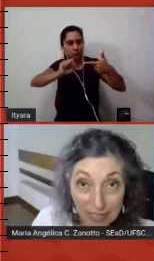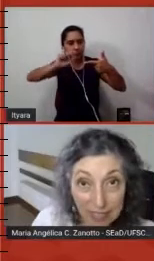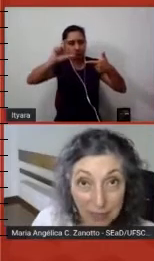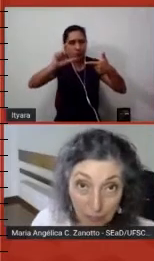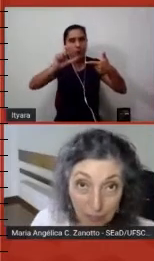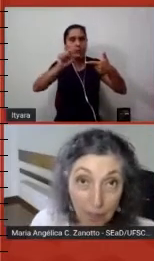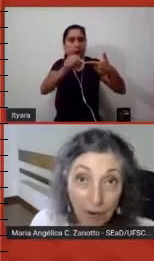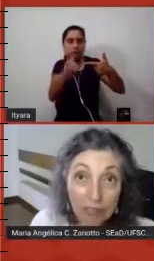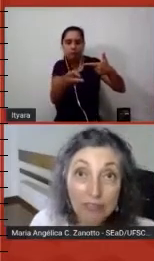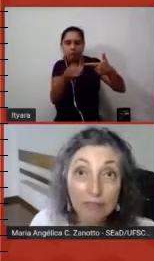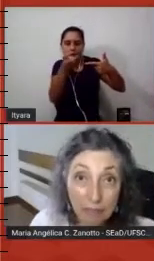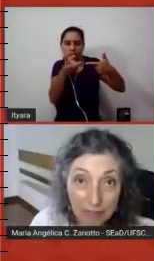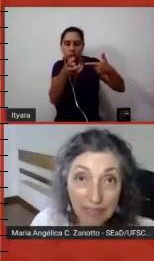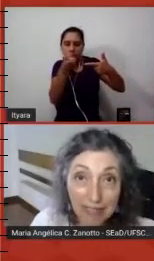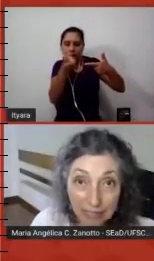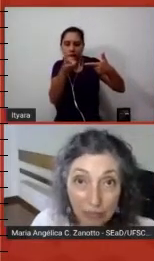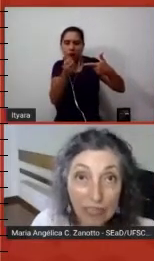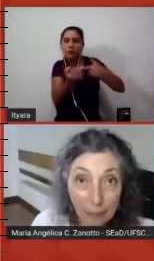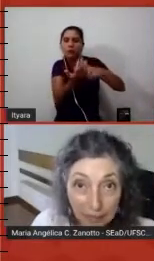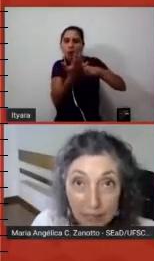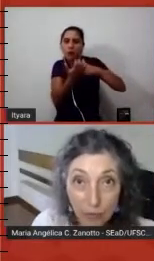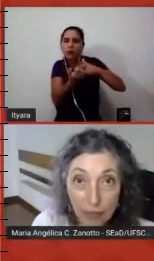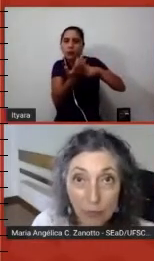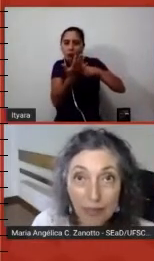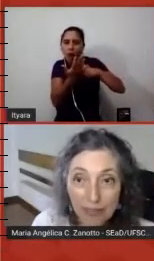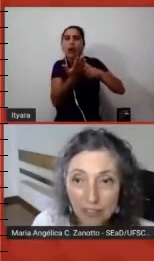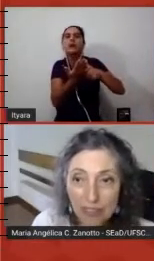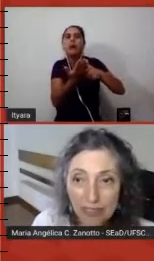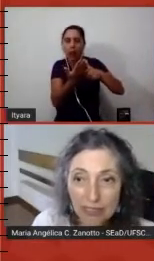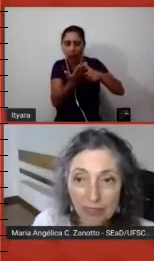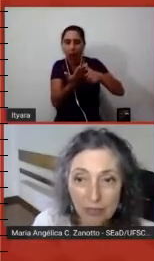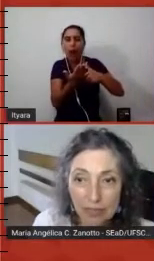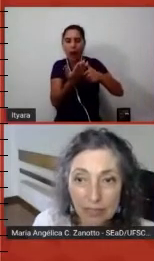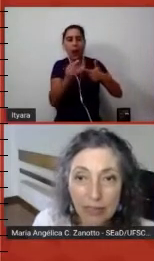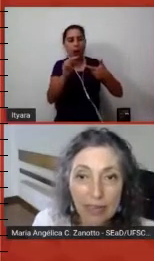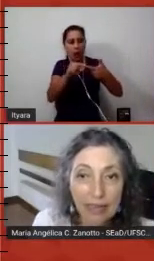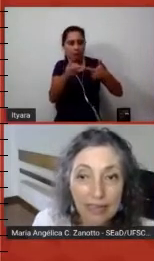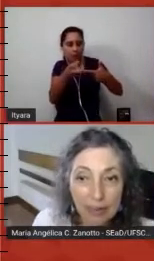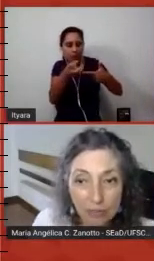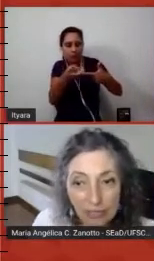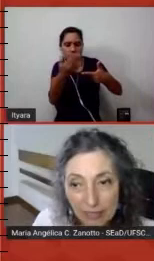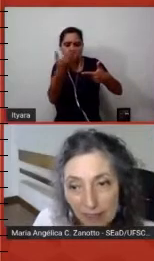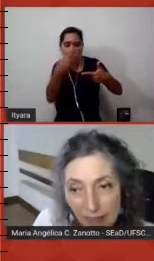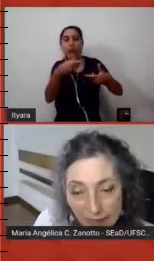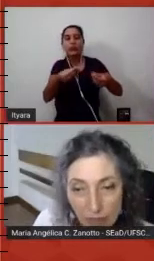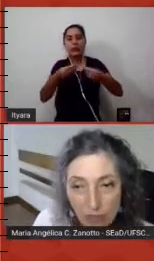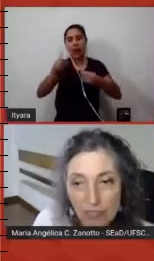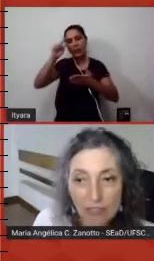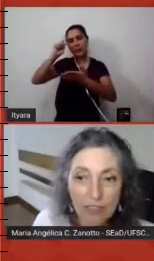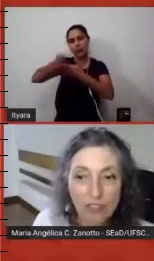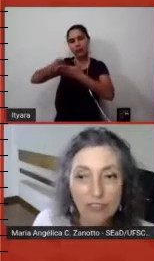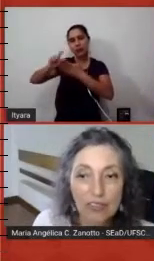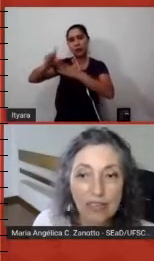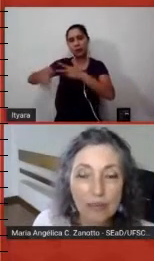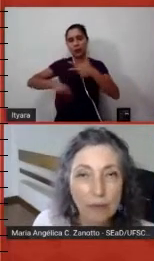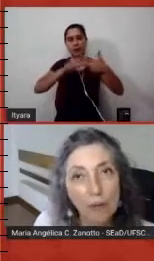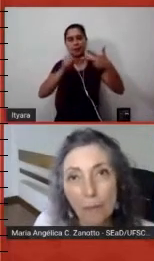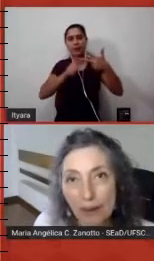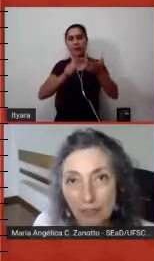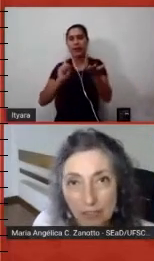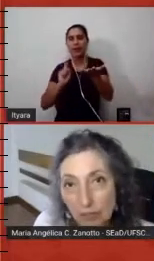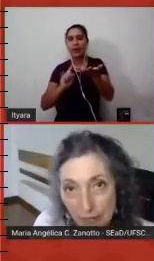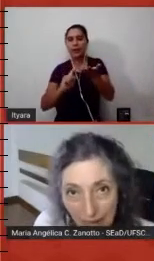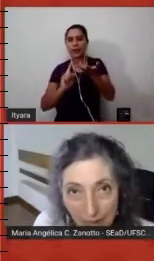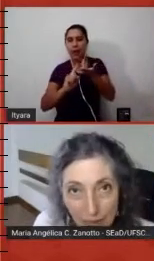essas evidências possam trazer os elementos para a tomada de decisão, né? Criar os critérios e os níveis de eficiência